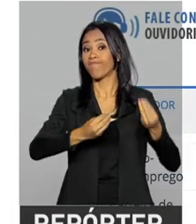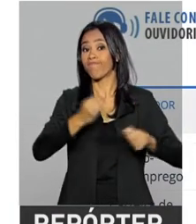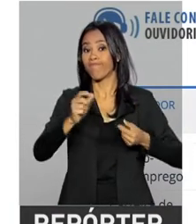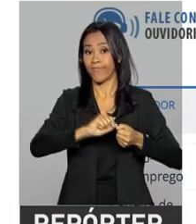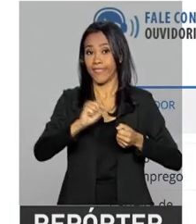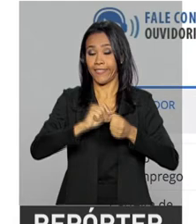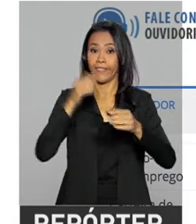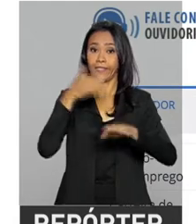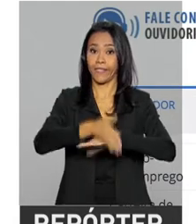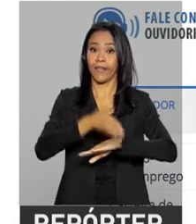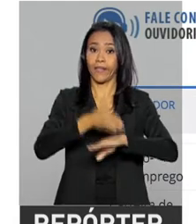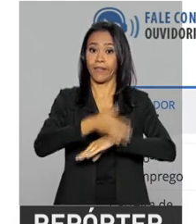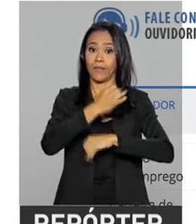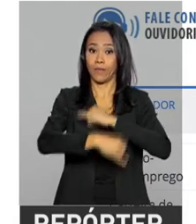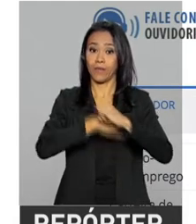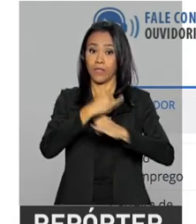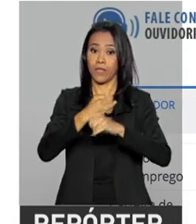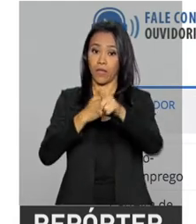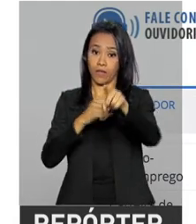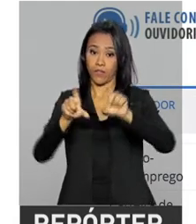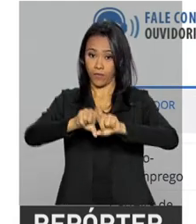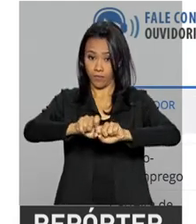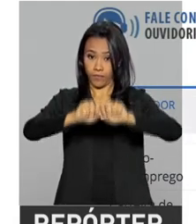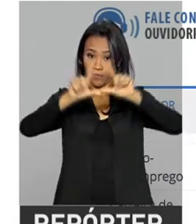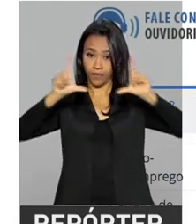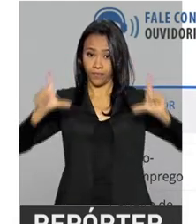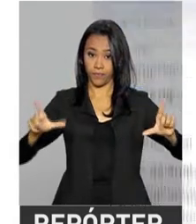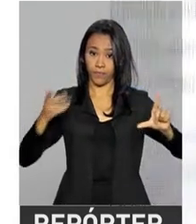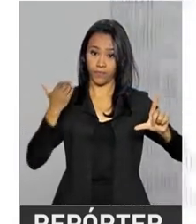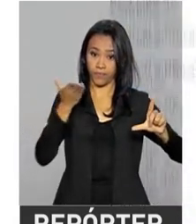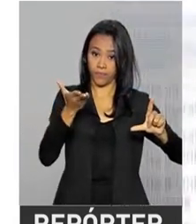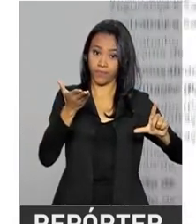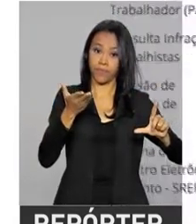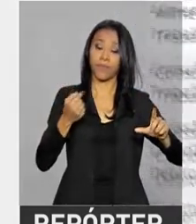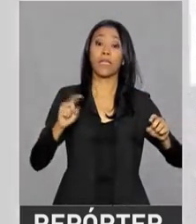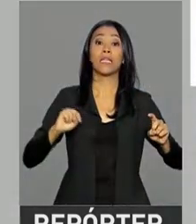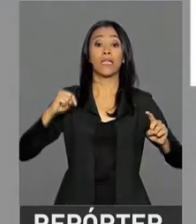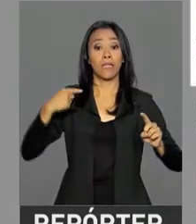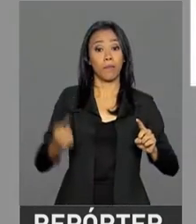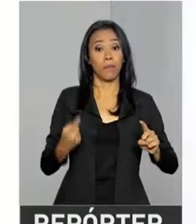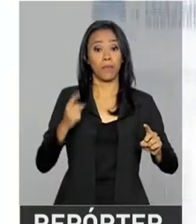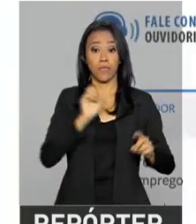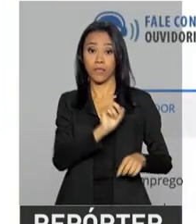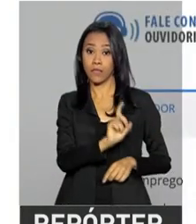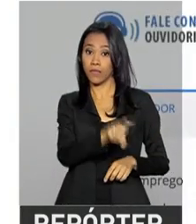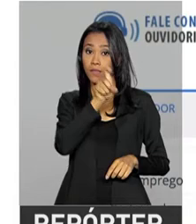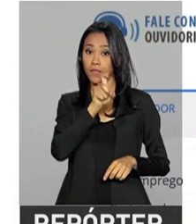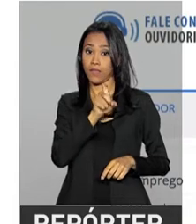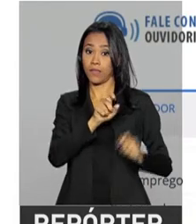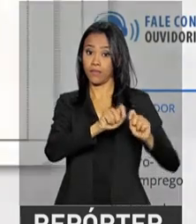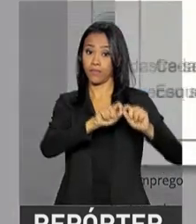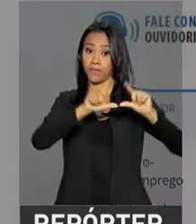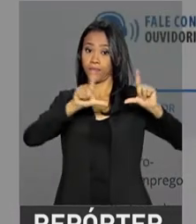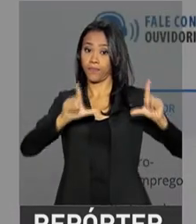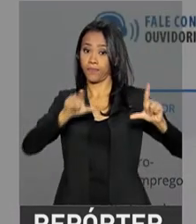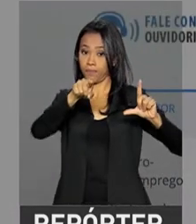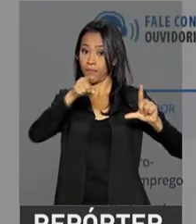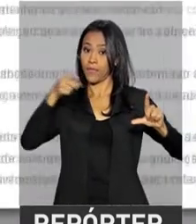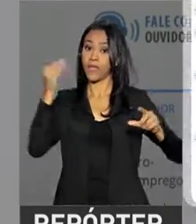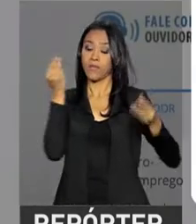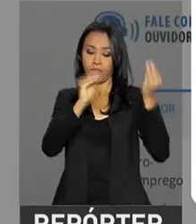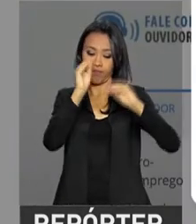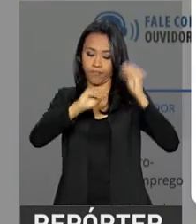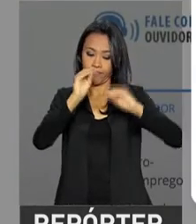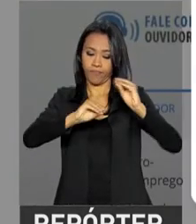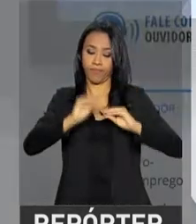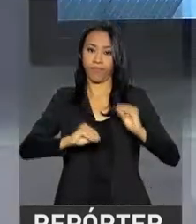acessar o site trabalho ponto gov.br barra pat depois basta clicar na aba pat online e preencher os dados